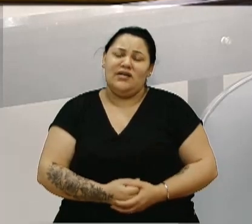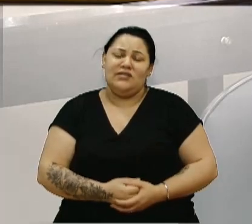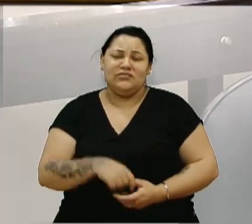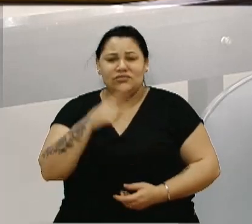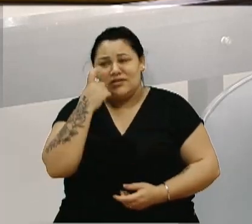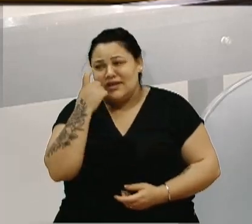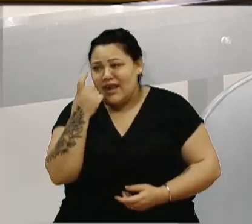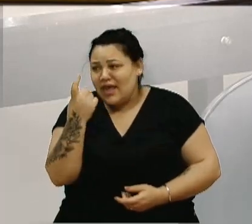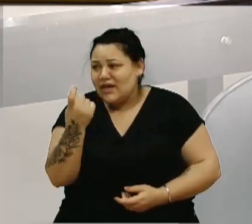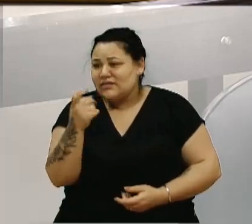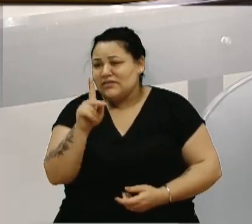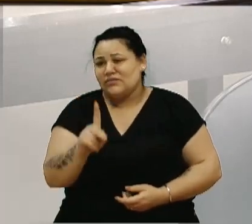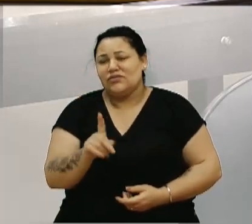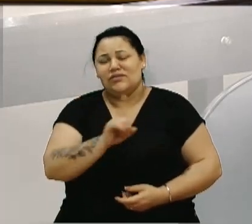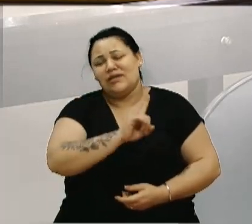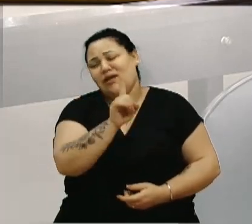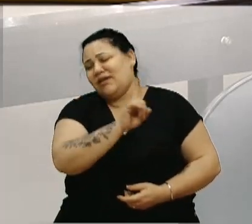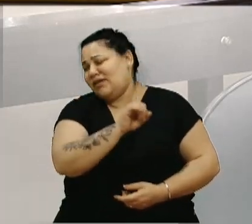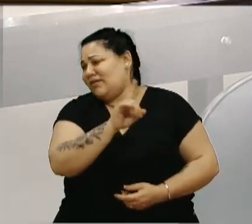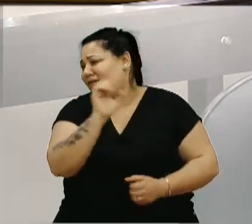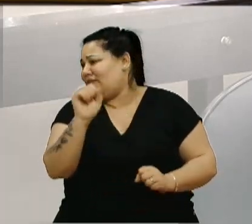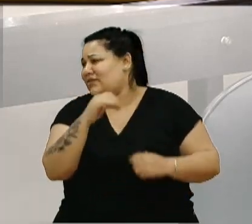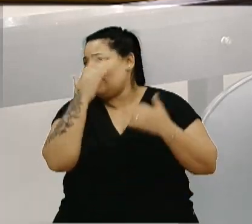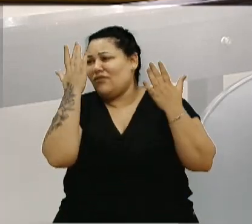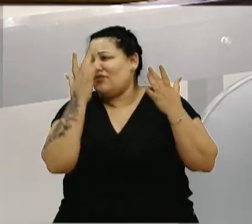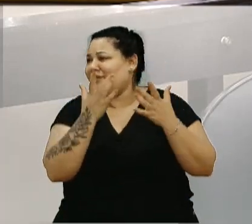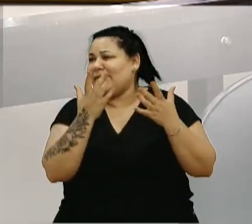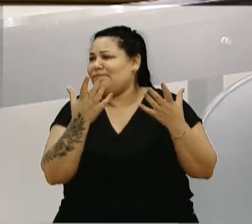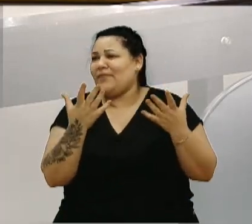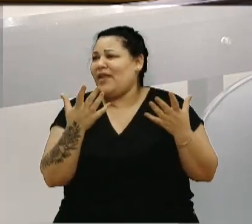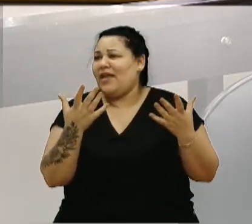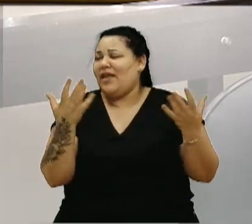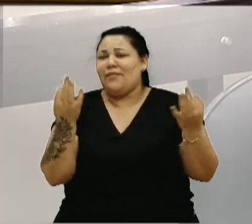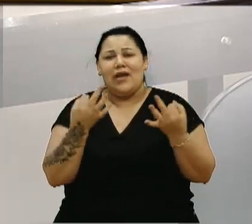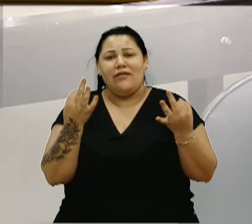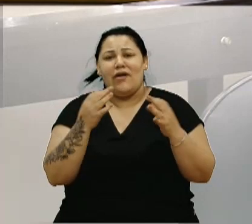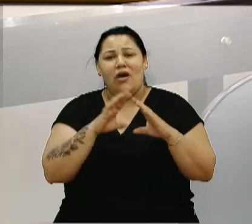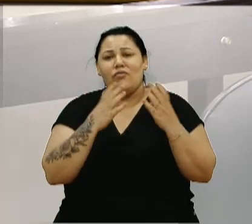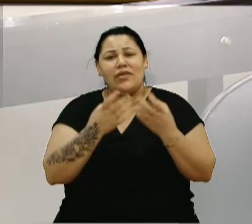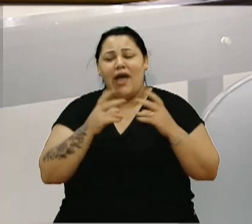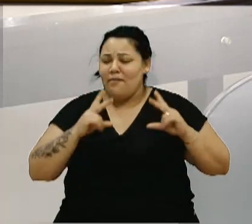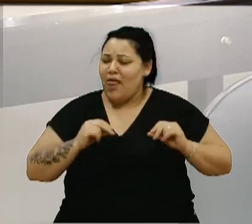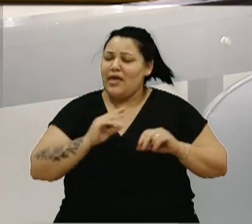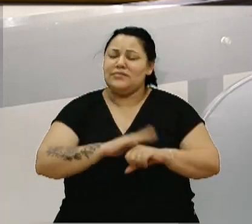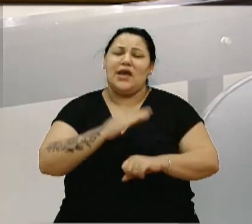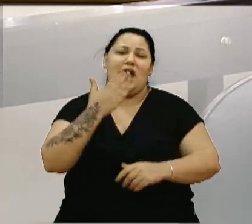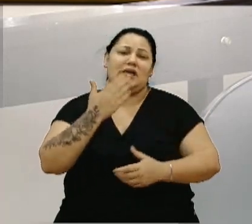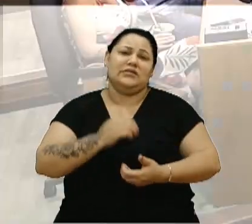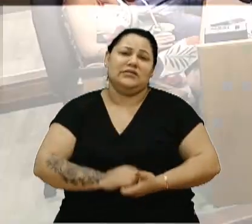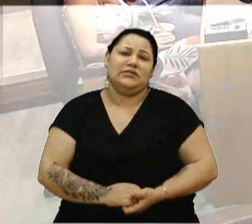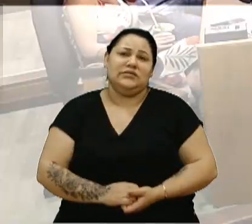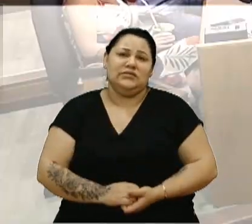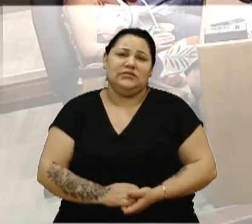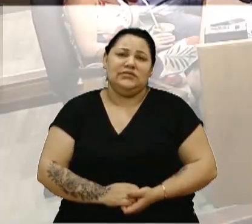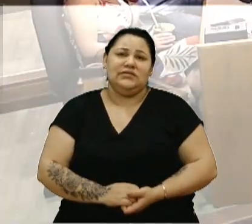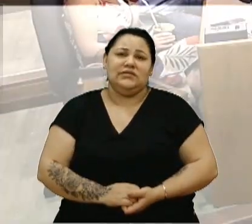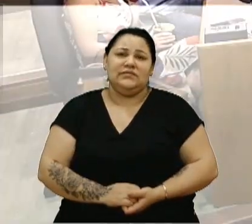se diz. Não, gente. A Festa da Uva é muito maior. A nossa comunidade merece muito mais. Obrigado.